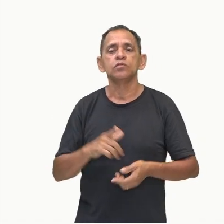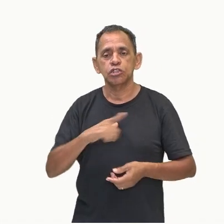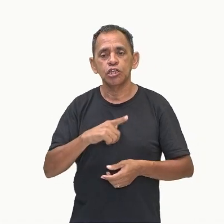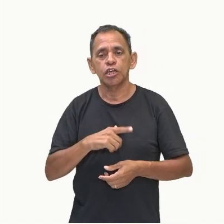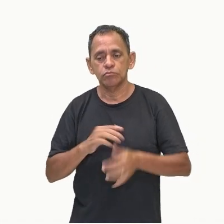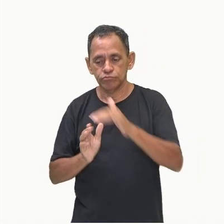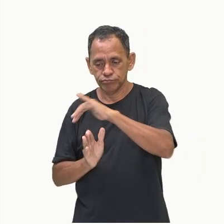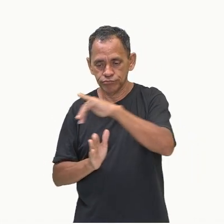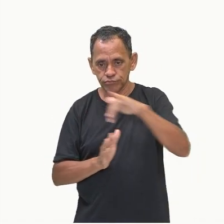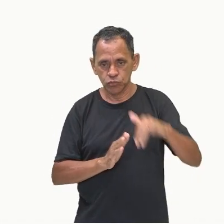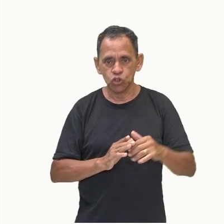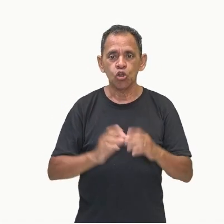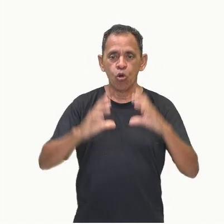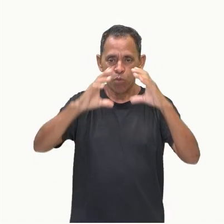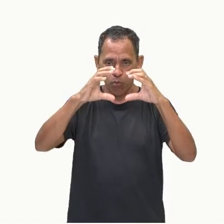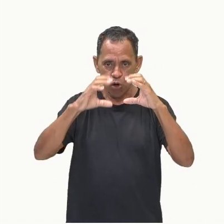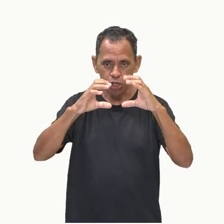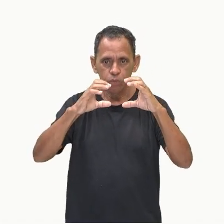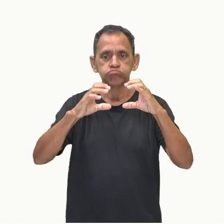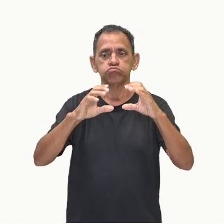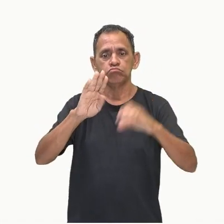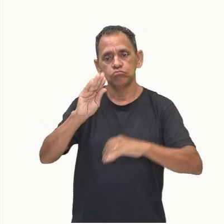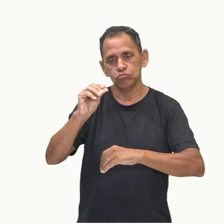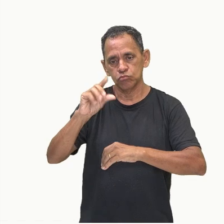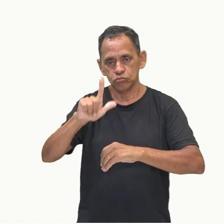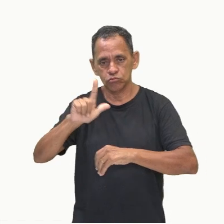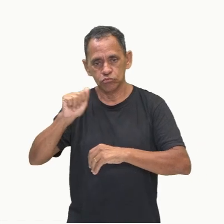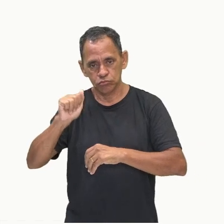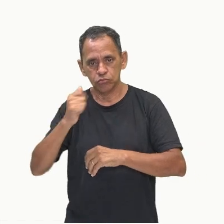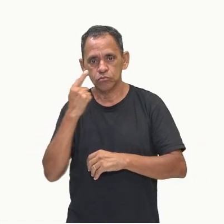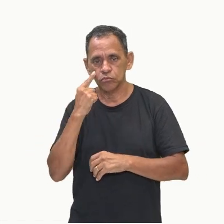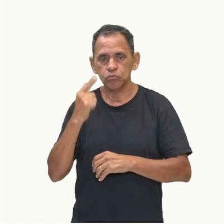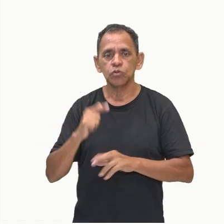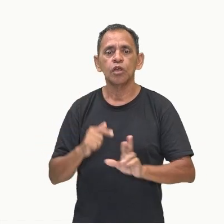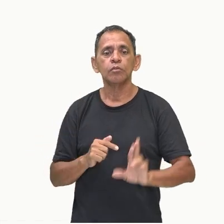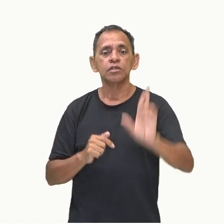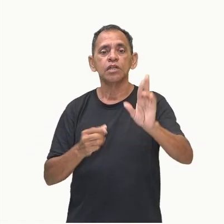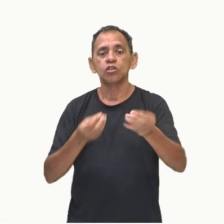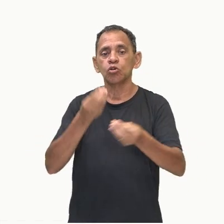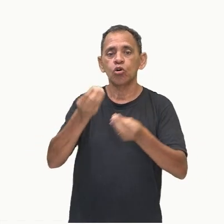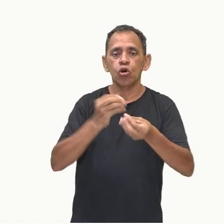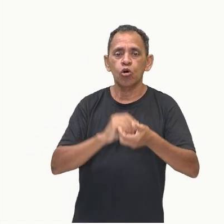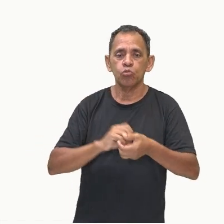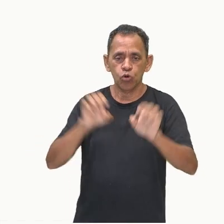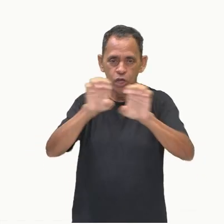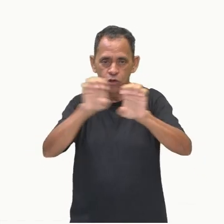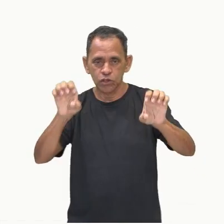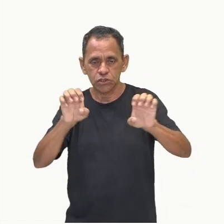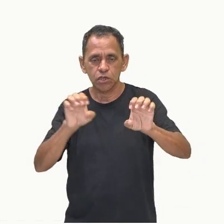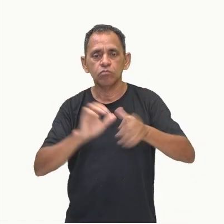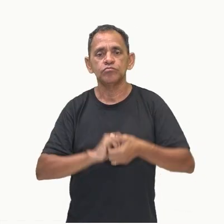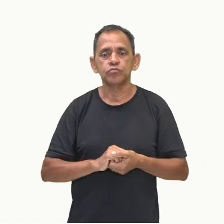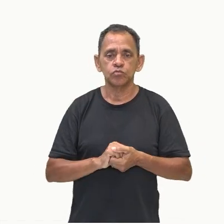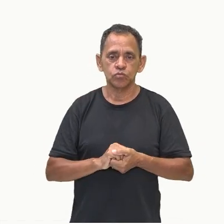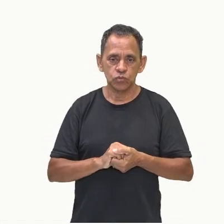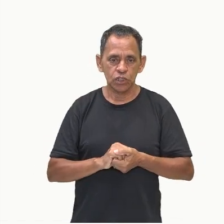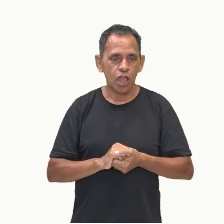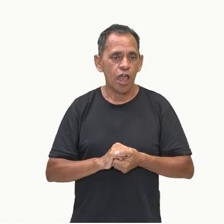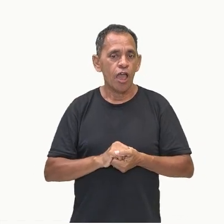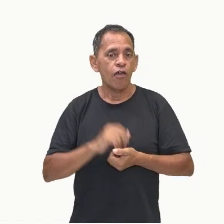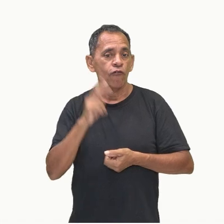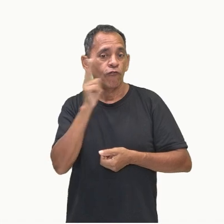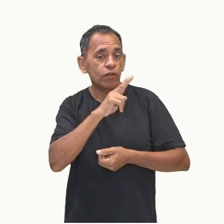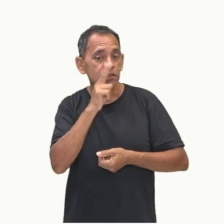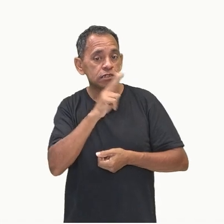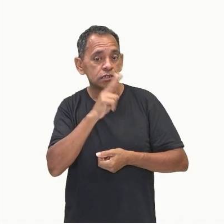função horária S = 30 - 5t ele quer a posição inicial a velocidade o